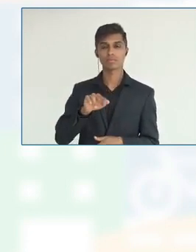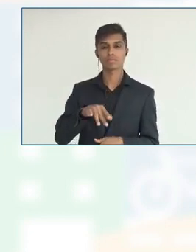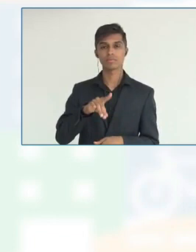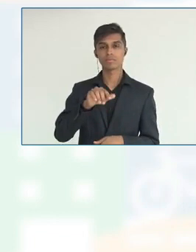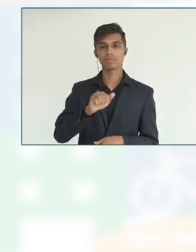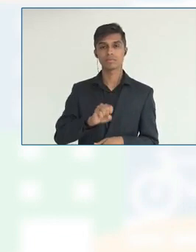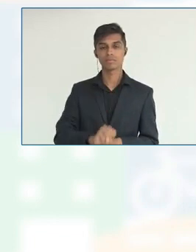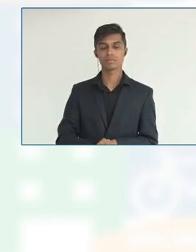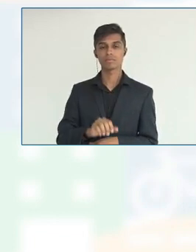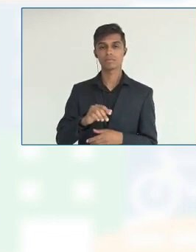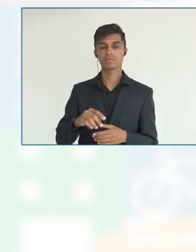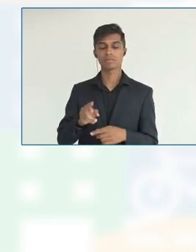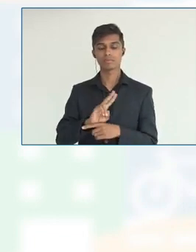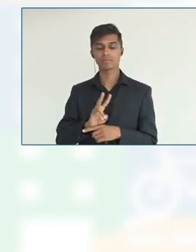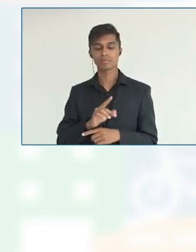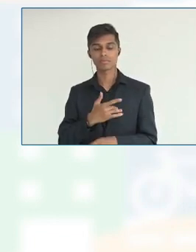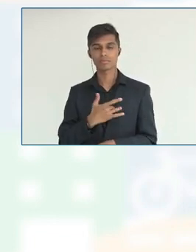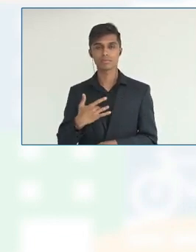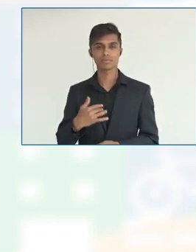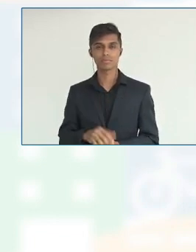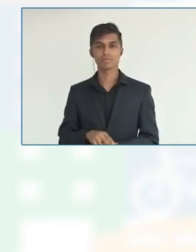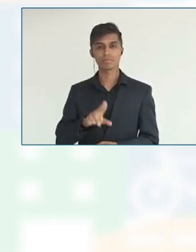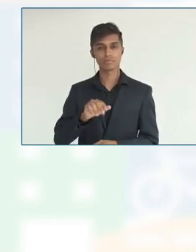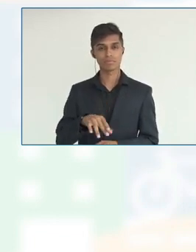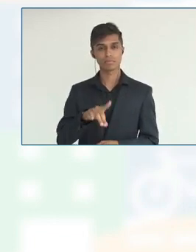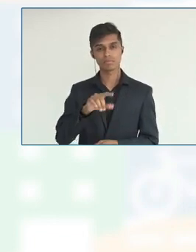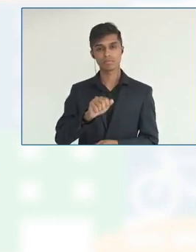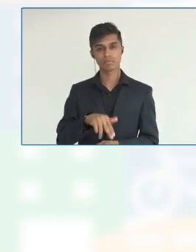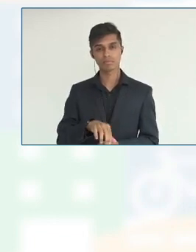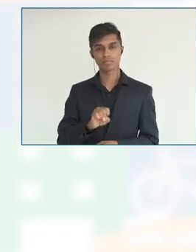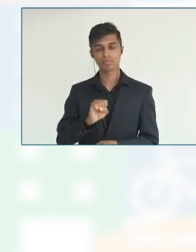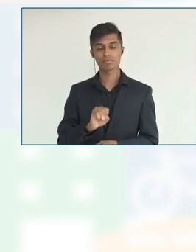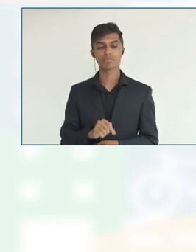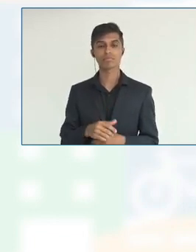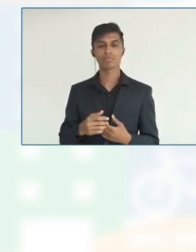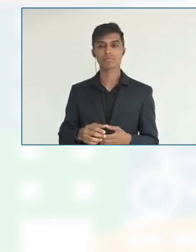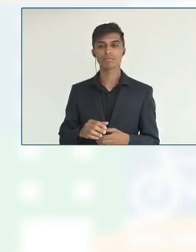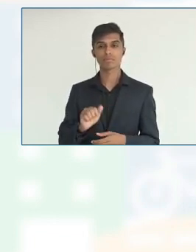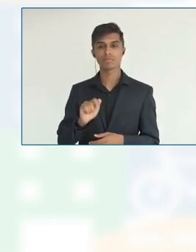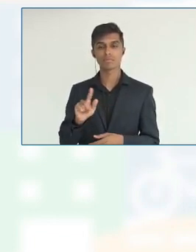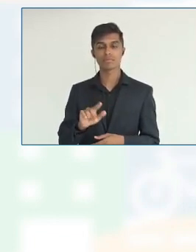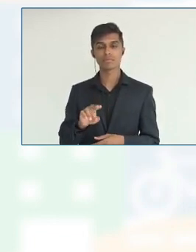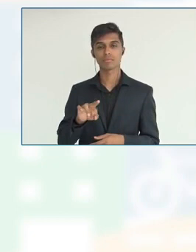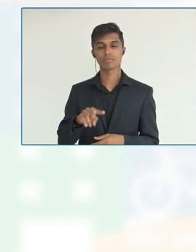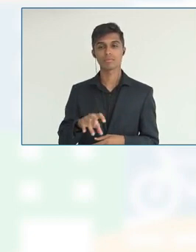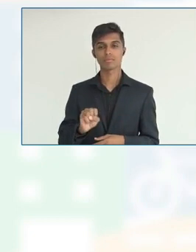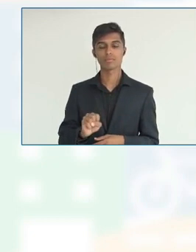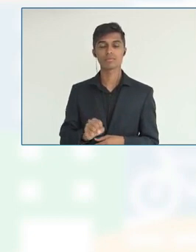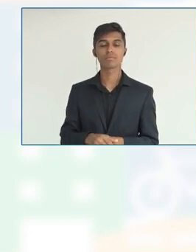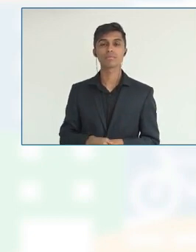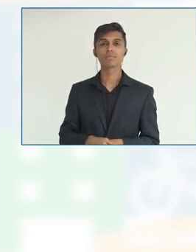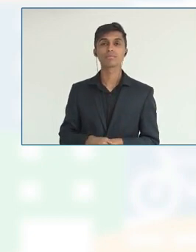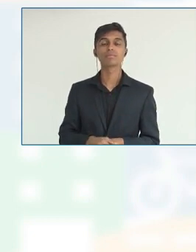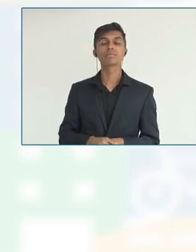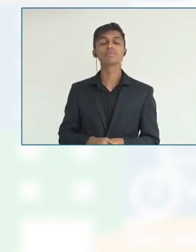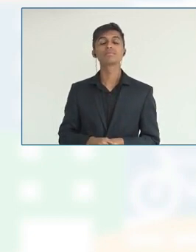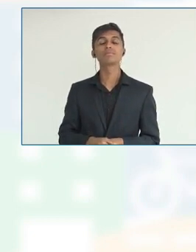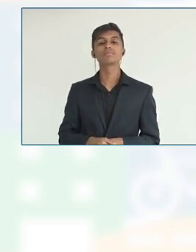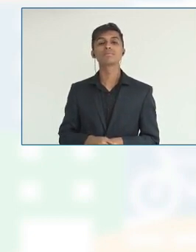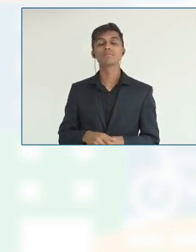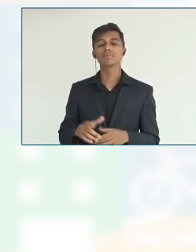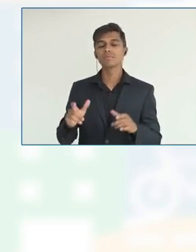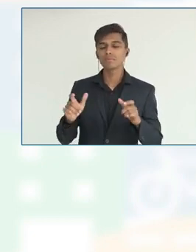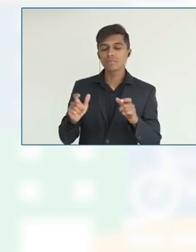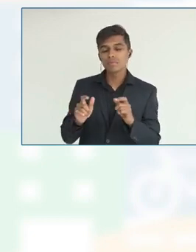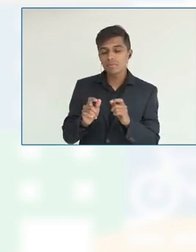saúde, né? Então, as unidades de vigilância em saúde, ou as UVs, é o menor nível